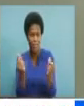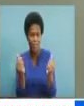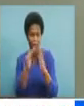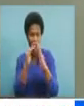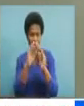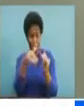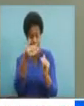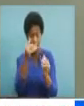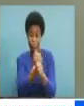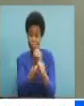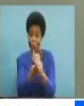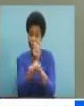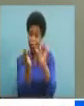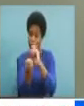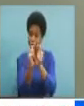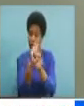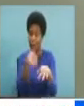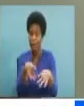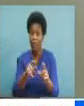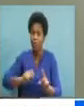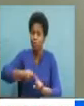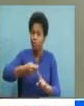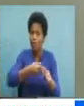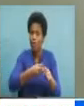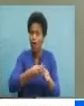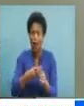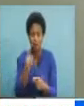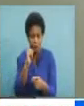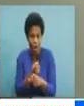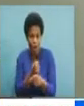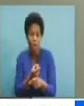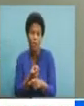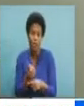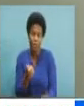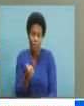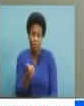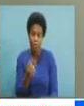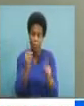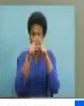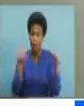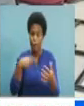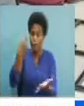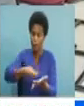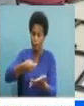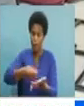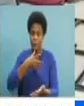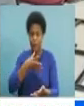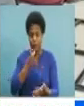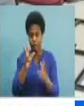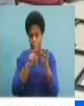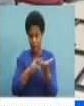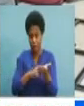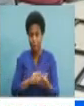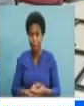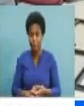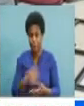residência além dos incentivos fiscais e benefícios fiscais no quadro do investimento propriamente dito pontos de vista